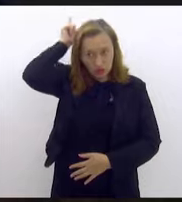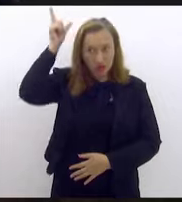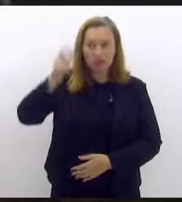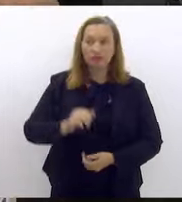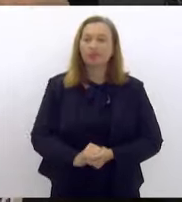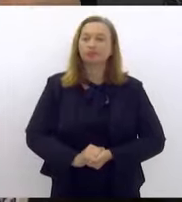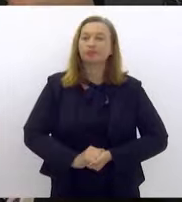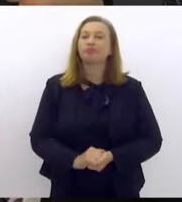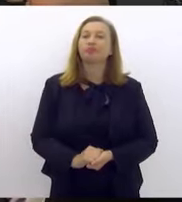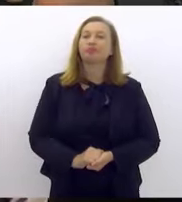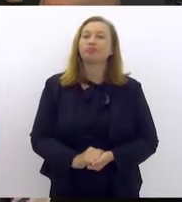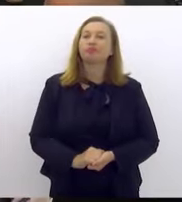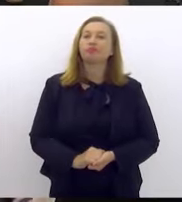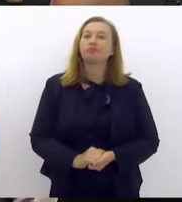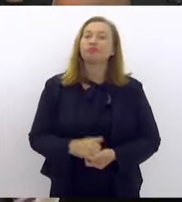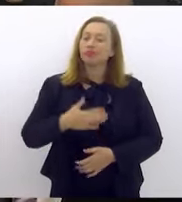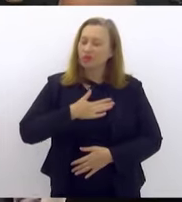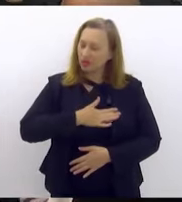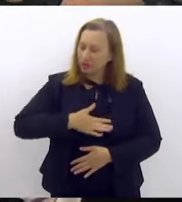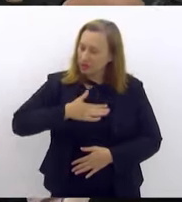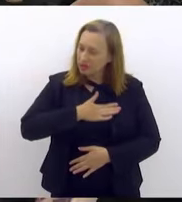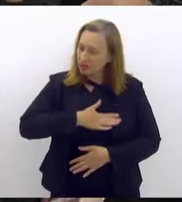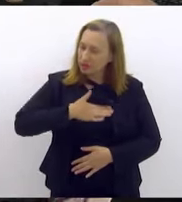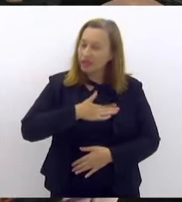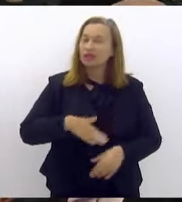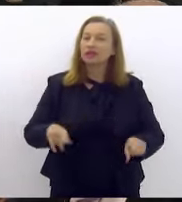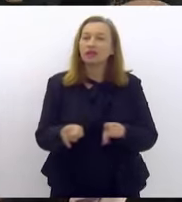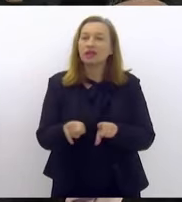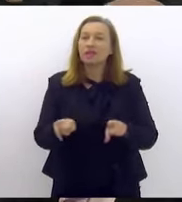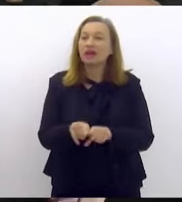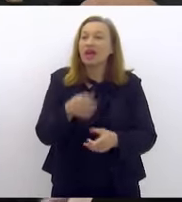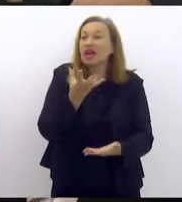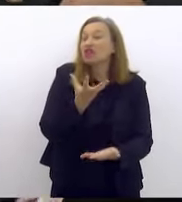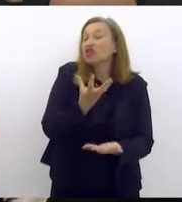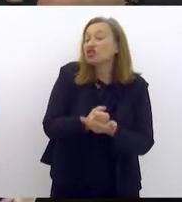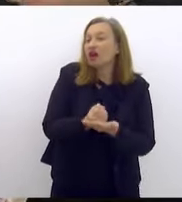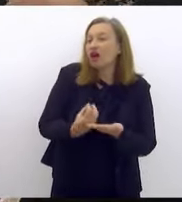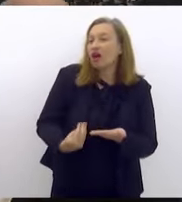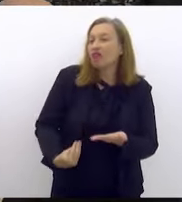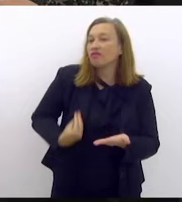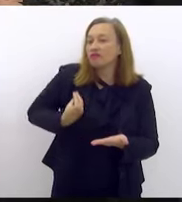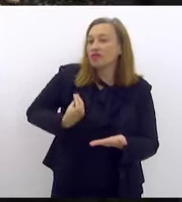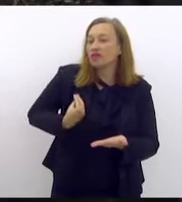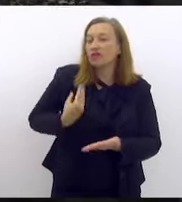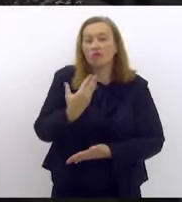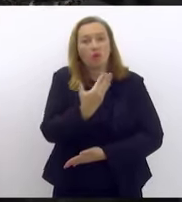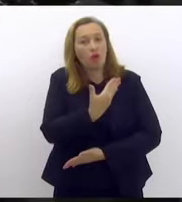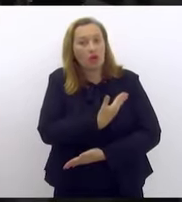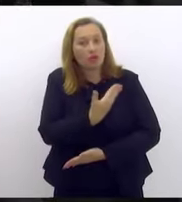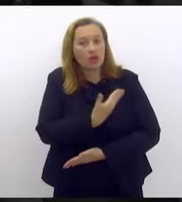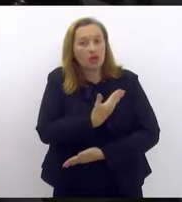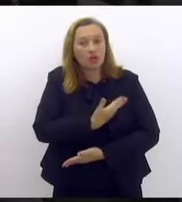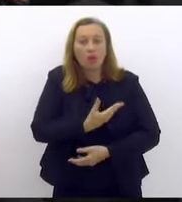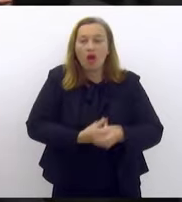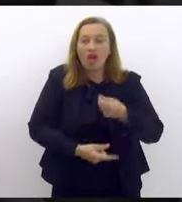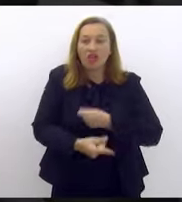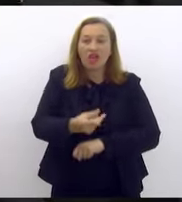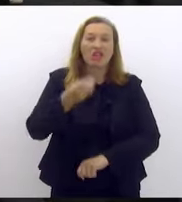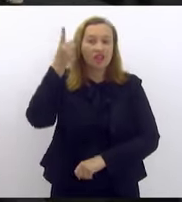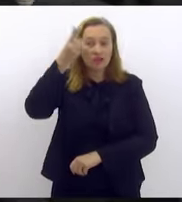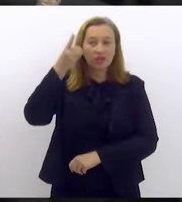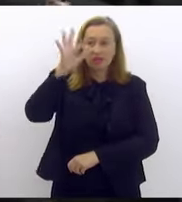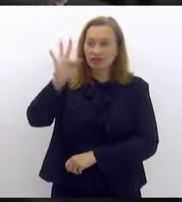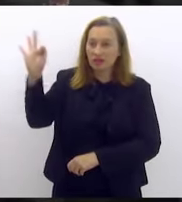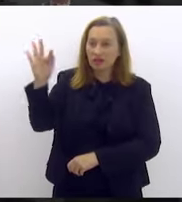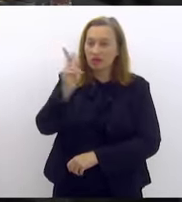Gostaria de também registrar a presença do meu eterno deputado federal,